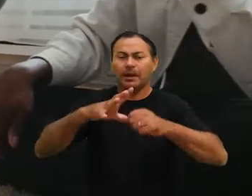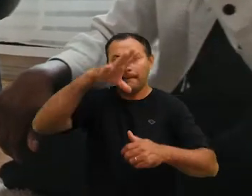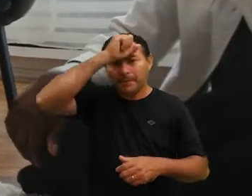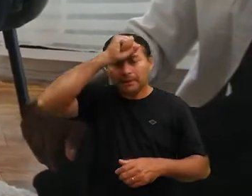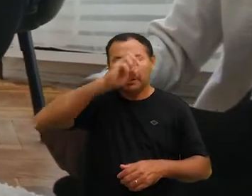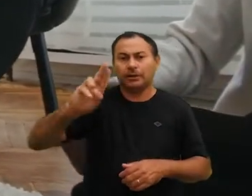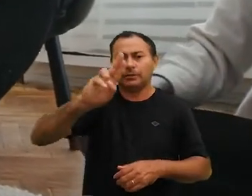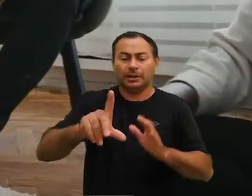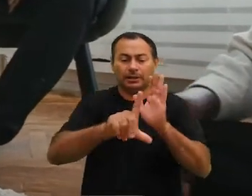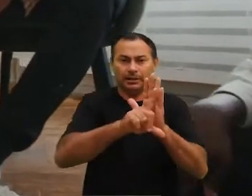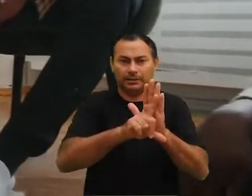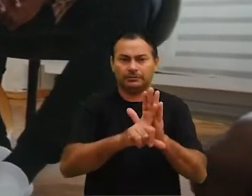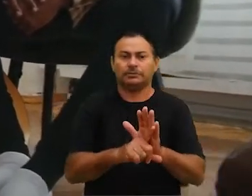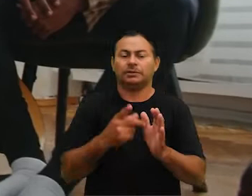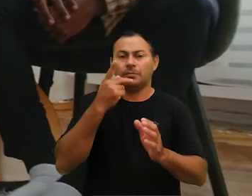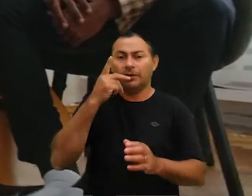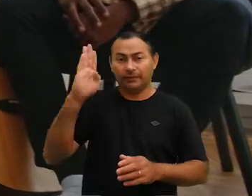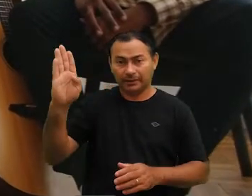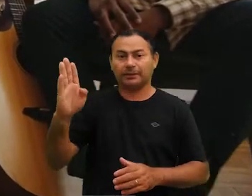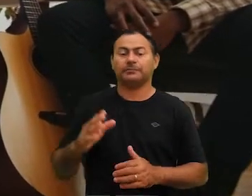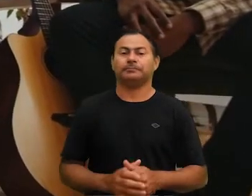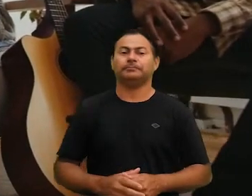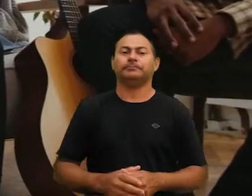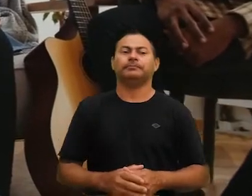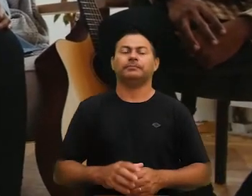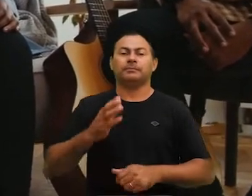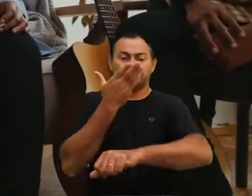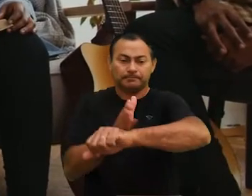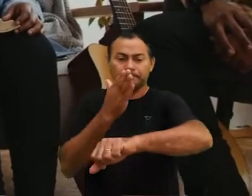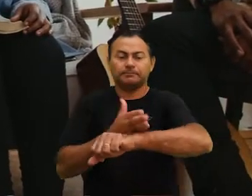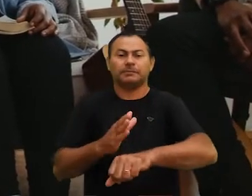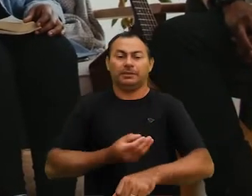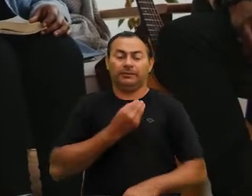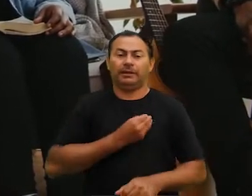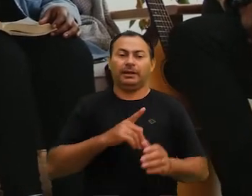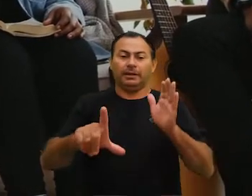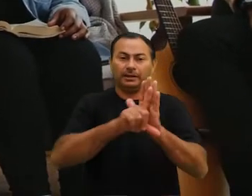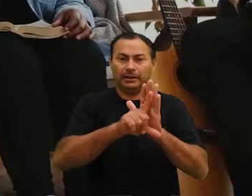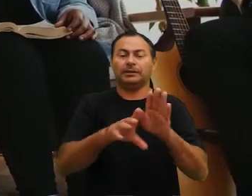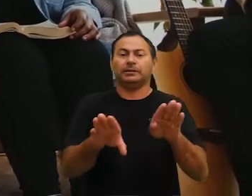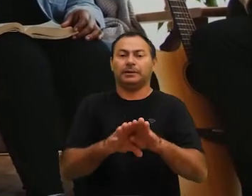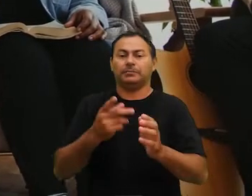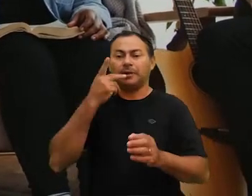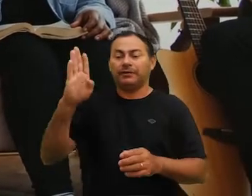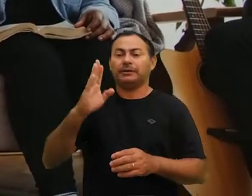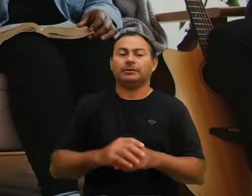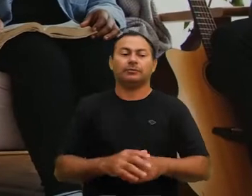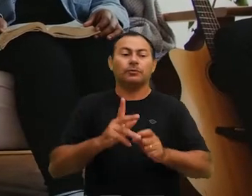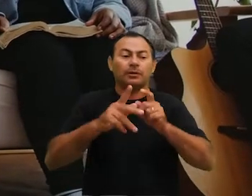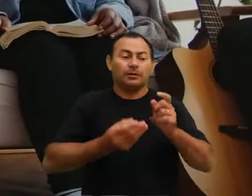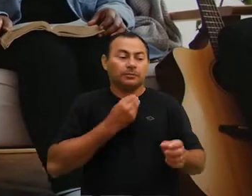precisam aprender a usar a lei e os profetas, a aplicar a lei e os profetas na vida das pessoas